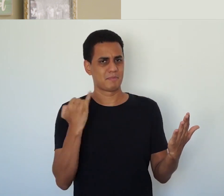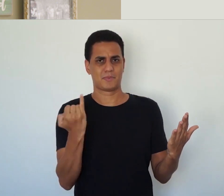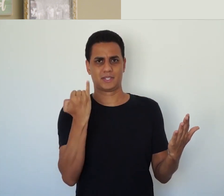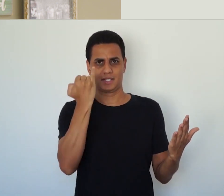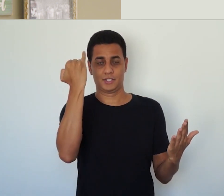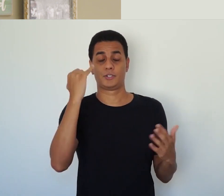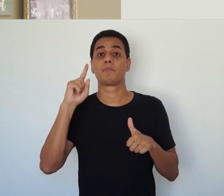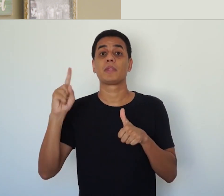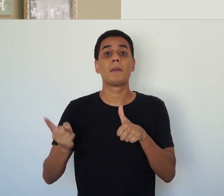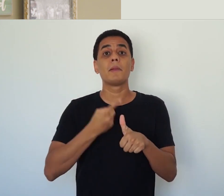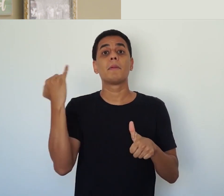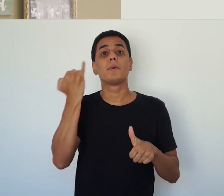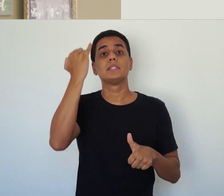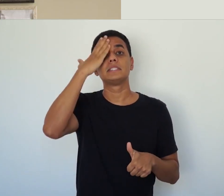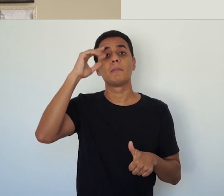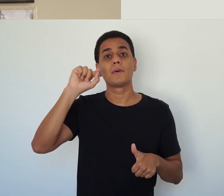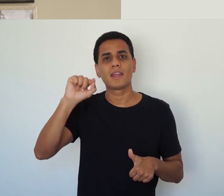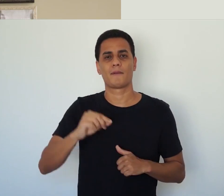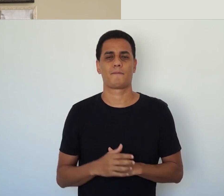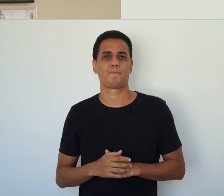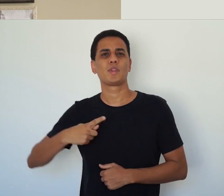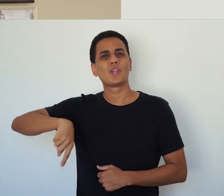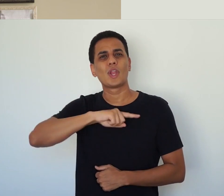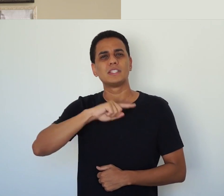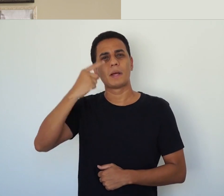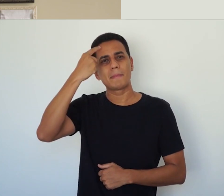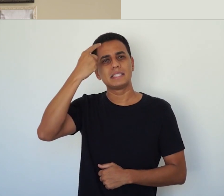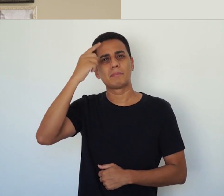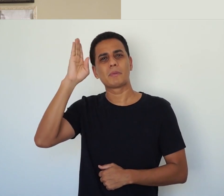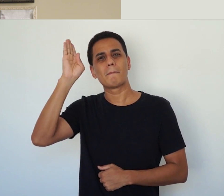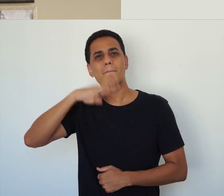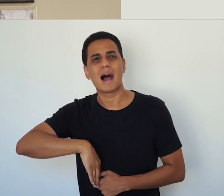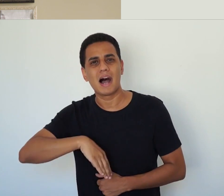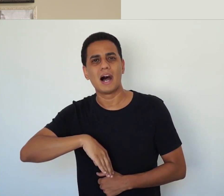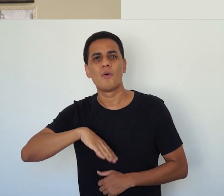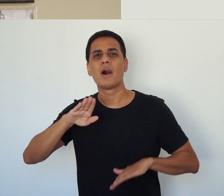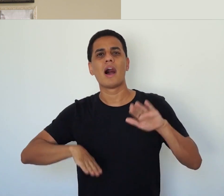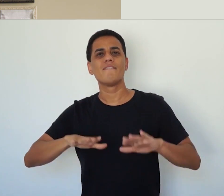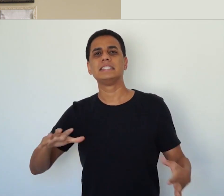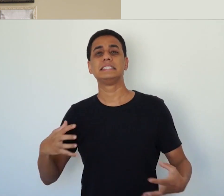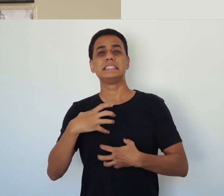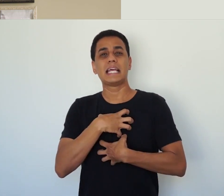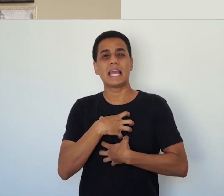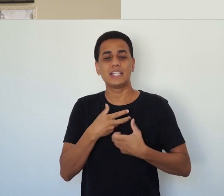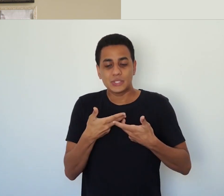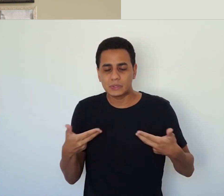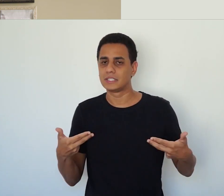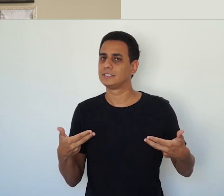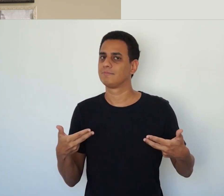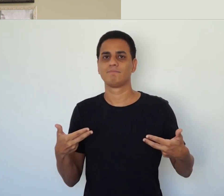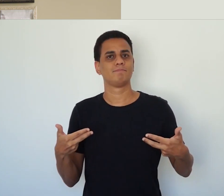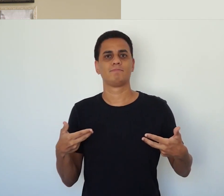realmente princípios importantes. O primeiro deles, que os nossos maus pensamentos nos levam a sentir coisas